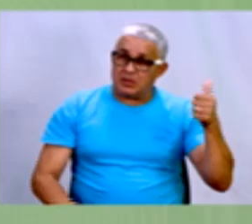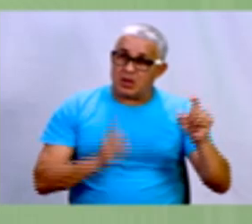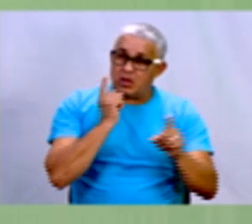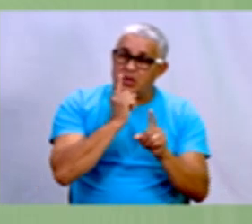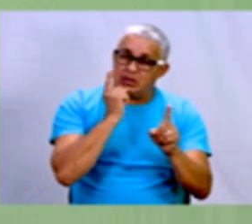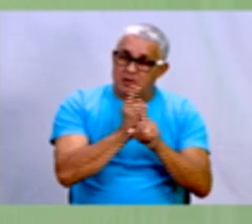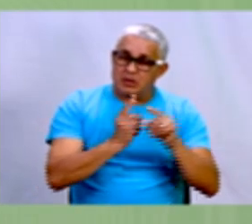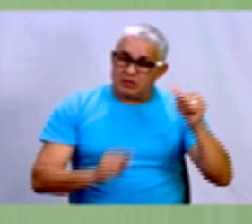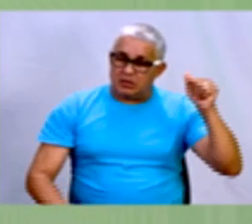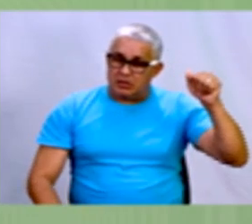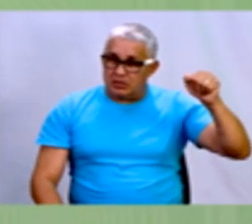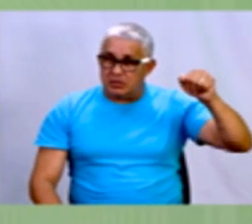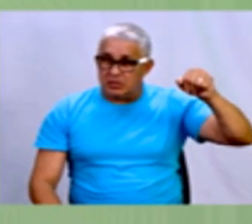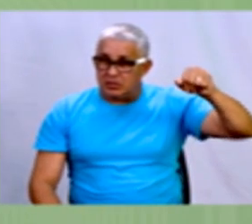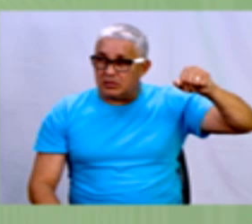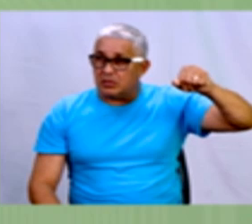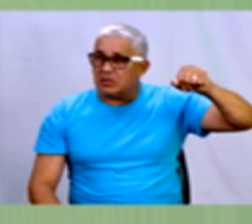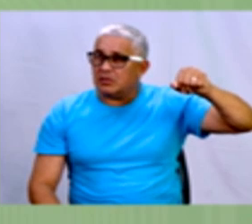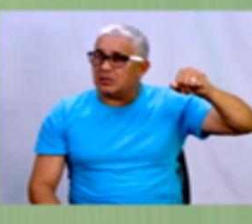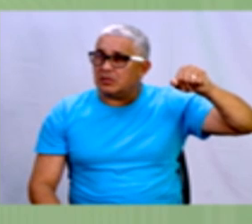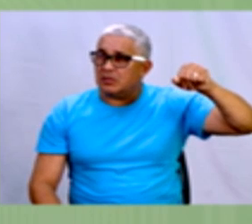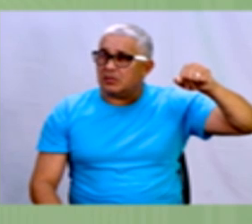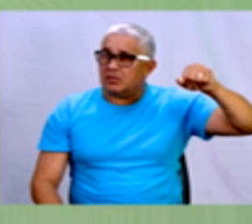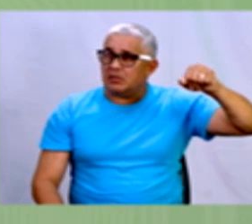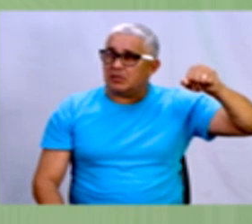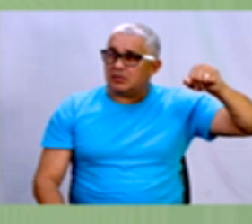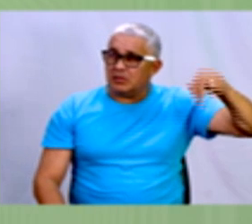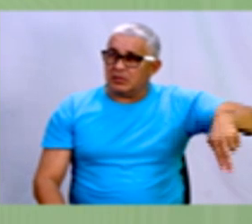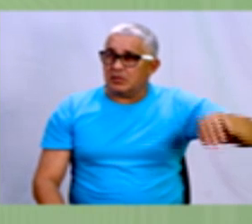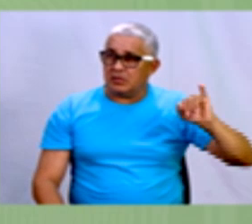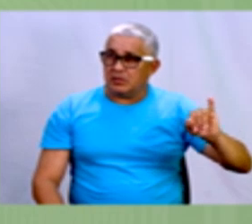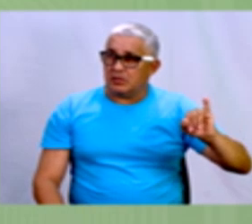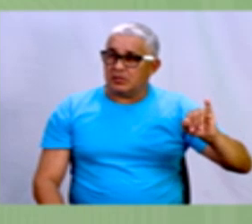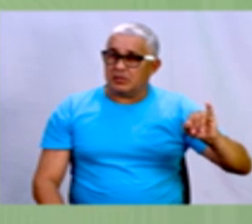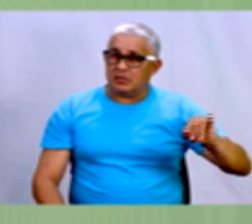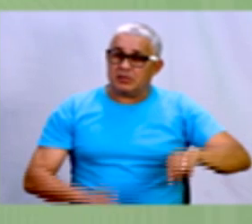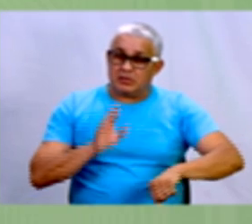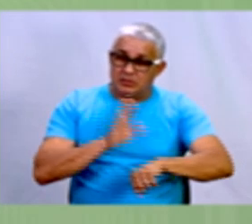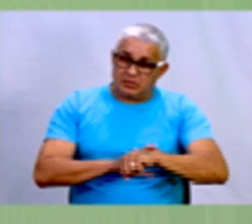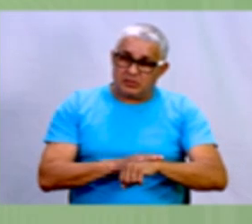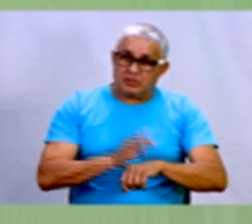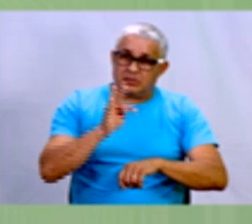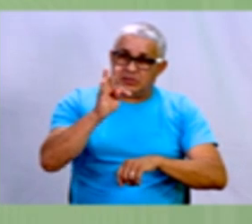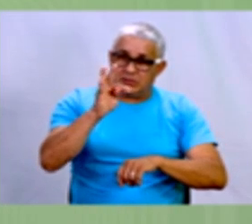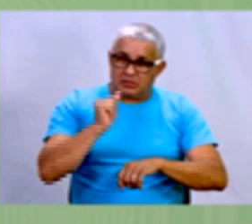que a gente só precisa de tempo e taxa para encontrar o valor, e depois a gente